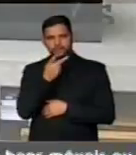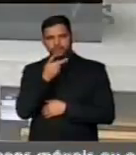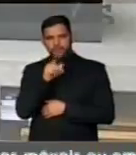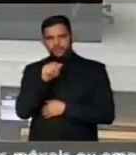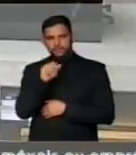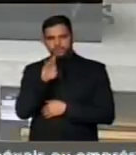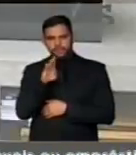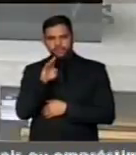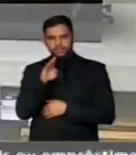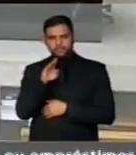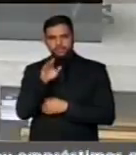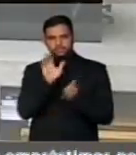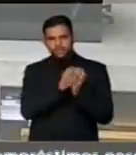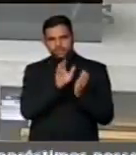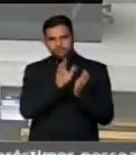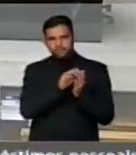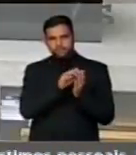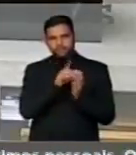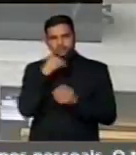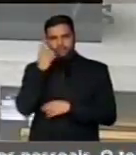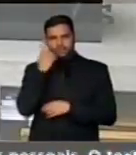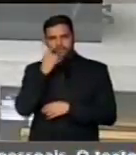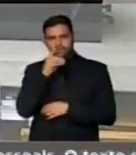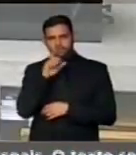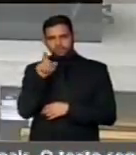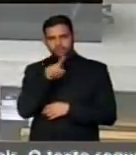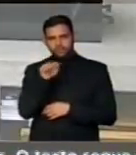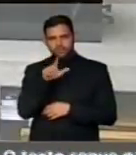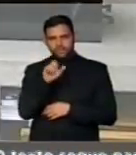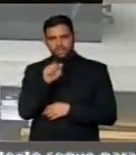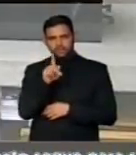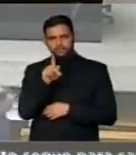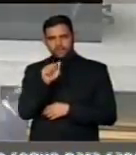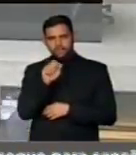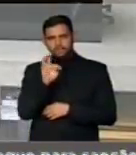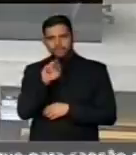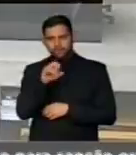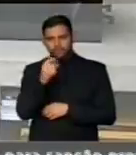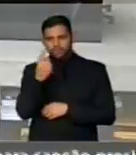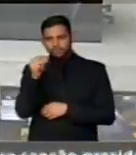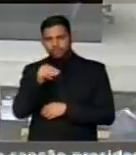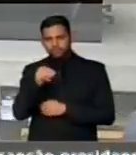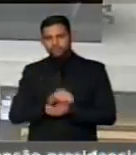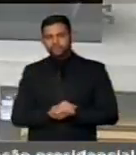pelo PSB de Pernambuco, nobre deputado Gonzaga Patriota, um minuto.